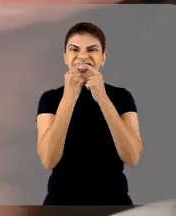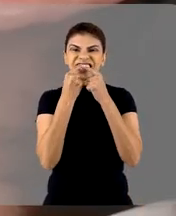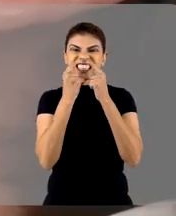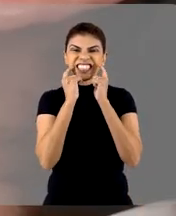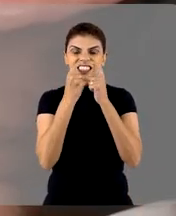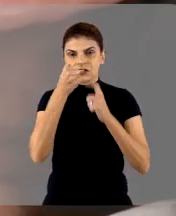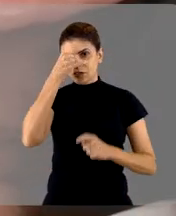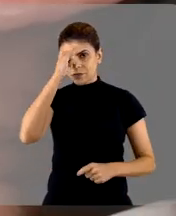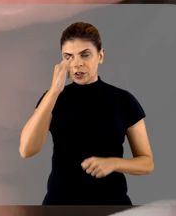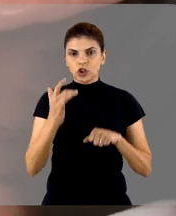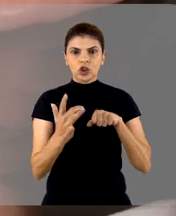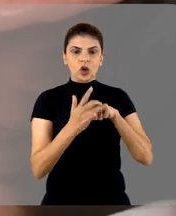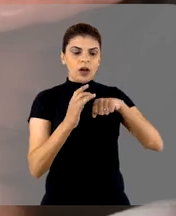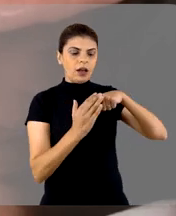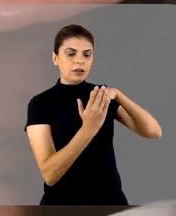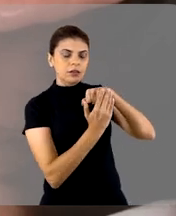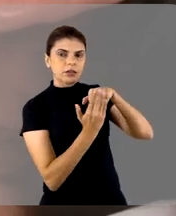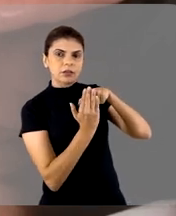gengivas.